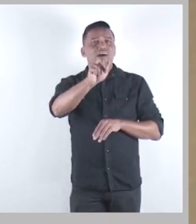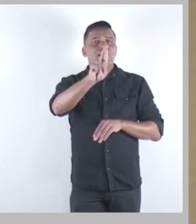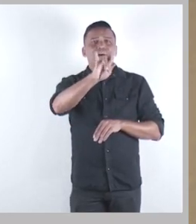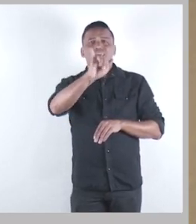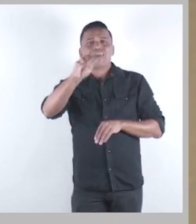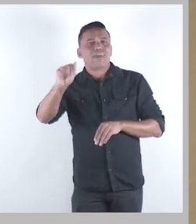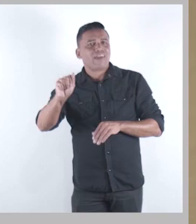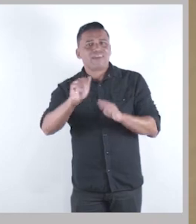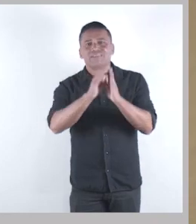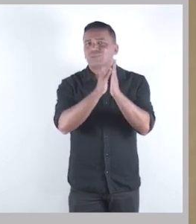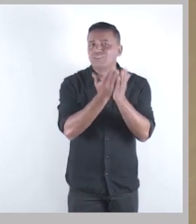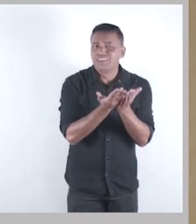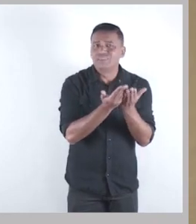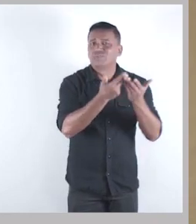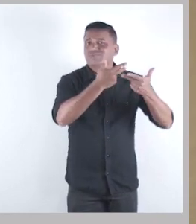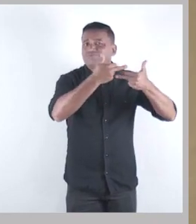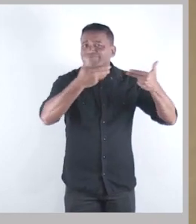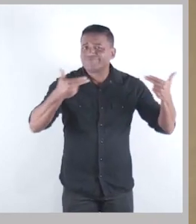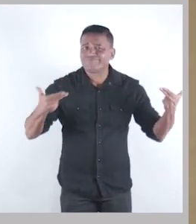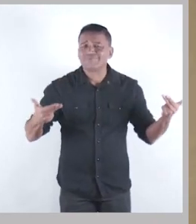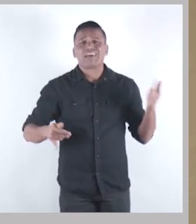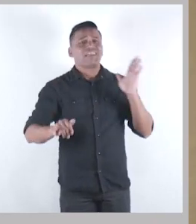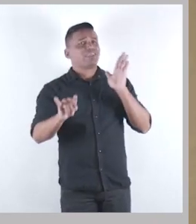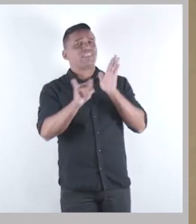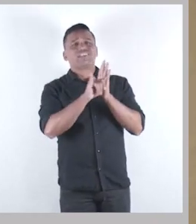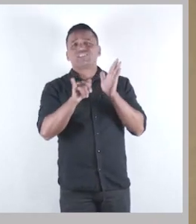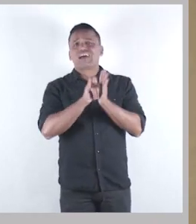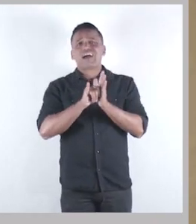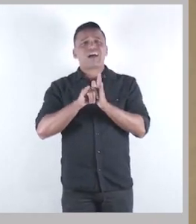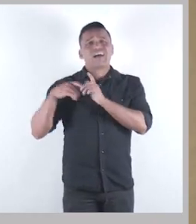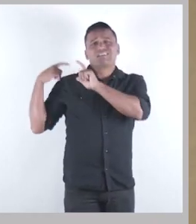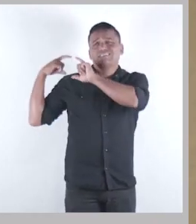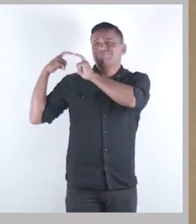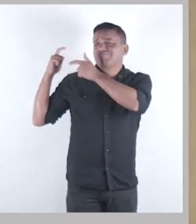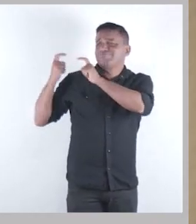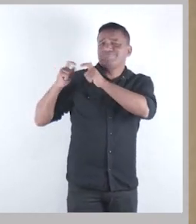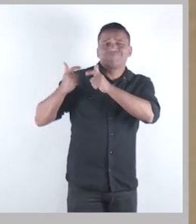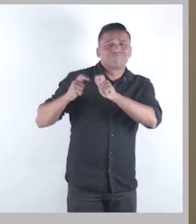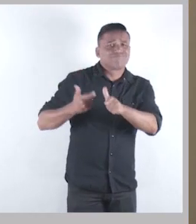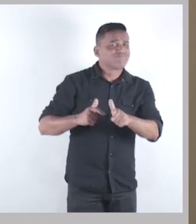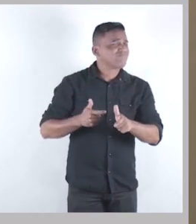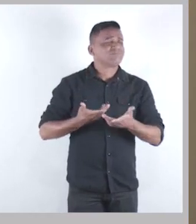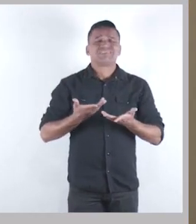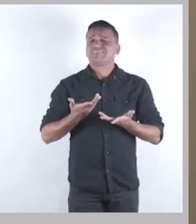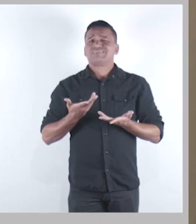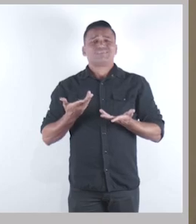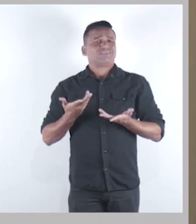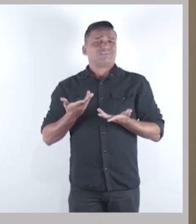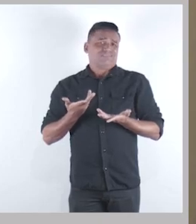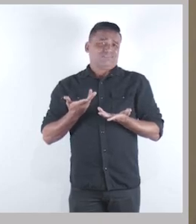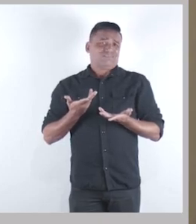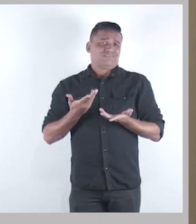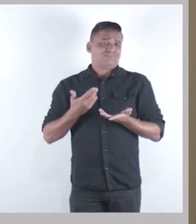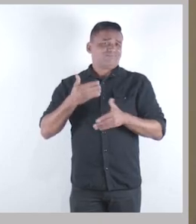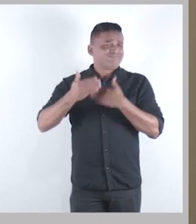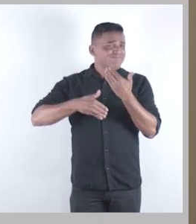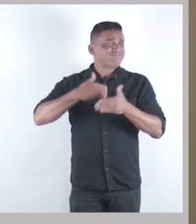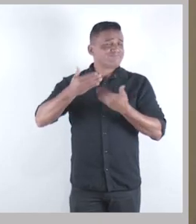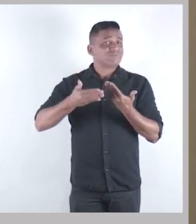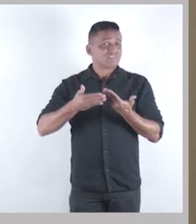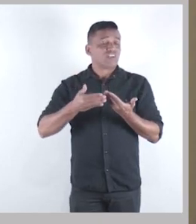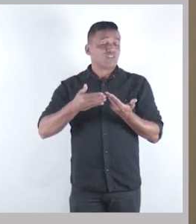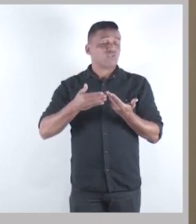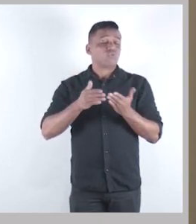uma identidade de classe, uma identidade, enfim, de sonhos e por aí fora. Nós lemos